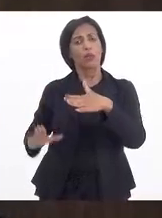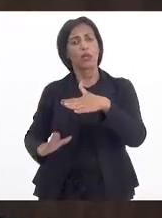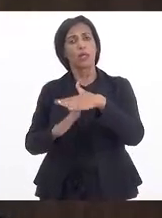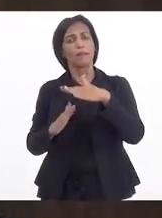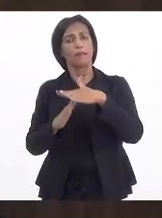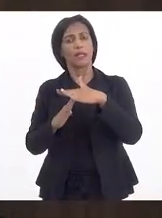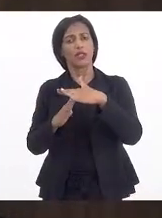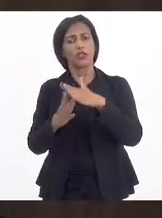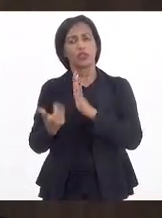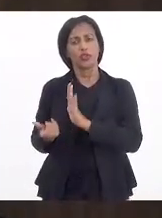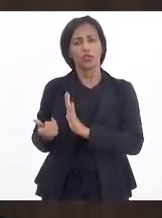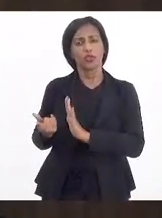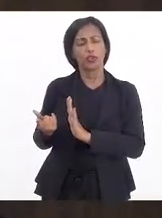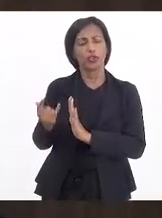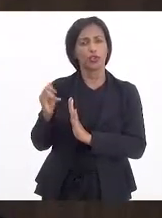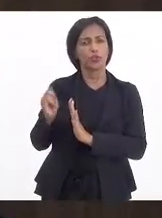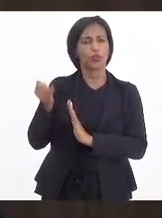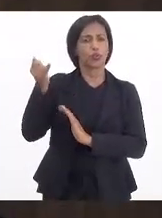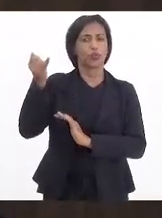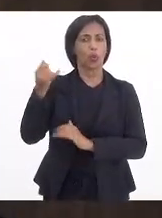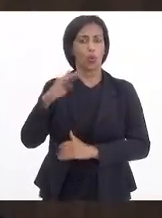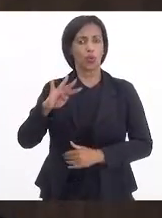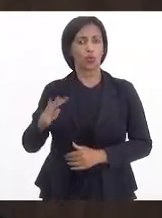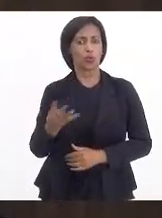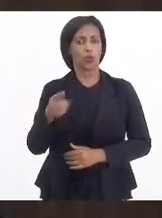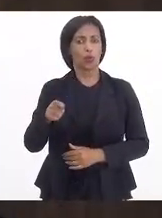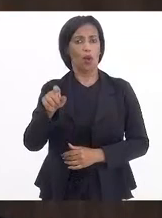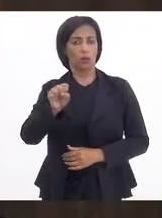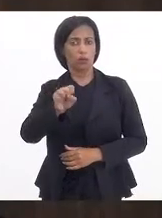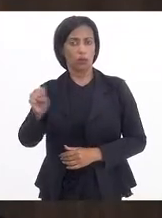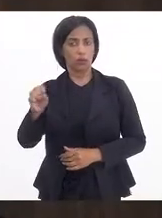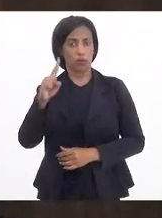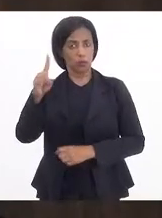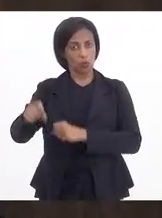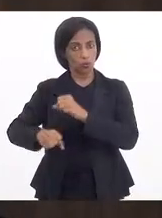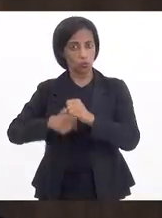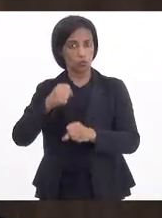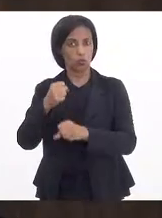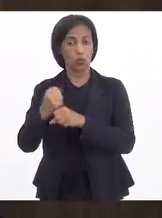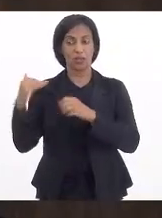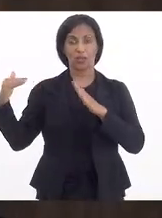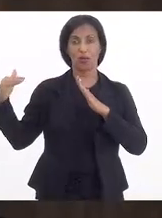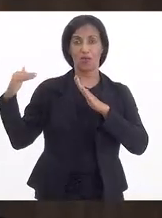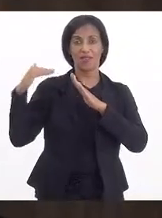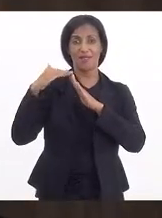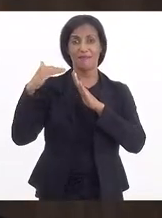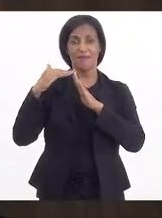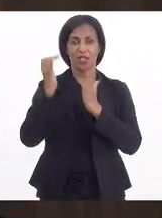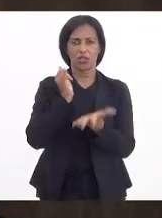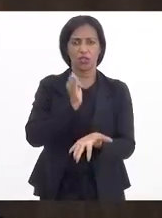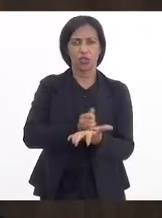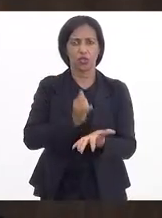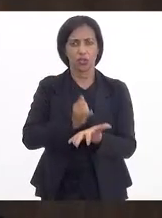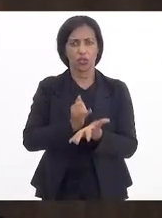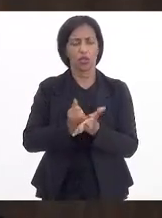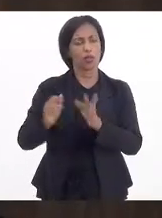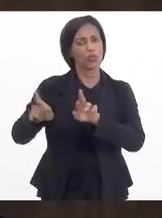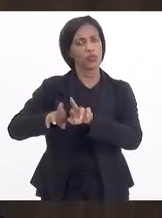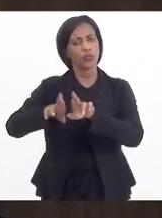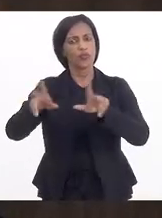limite máximo de faturamento de 4 milhões e oitocentos por ano o seu limite de alíquota